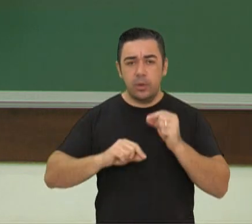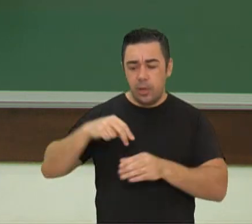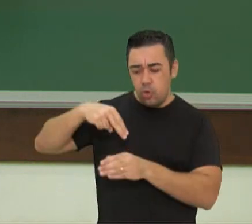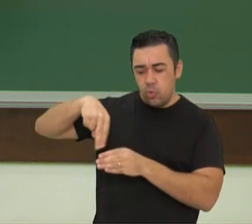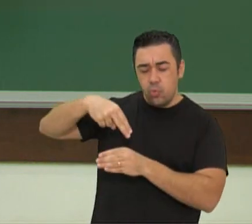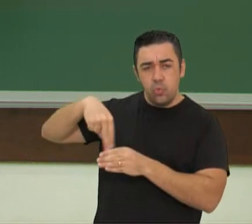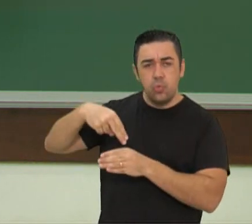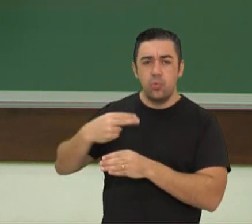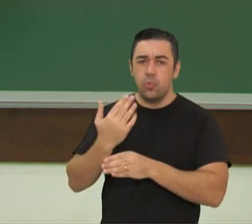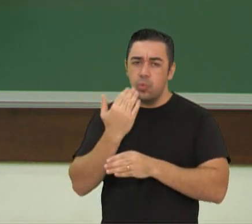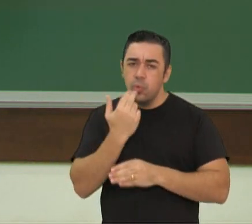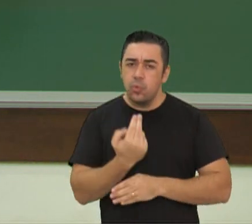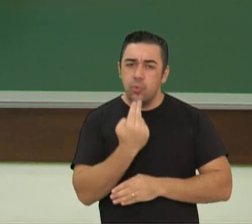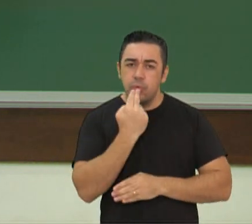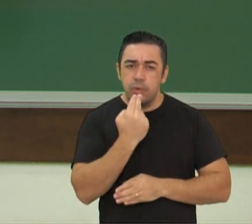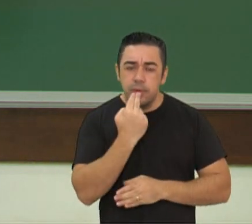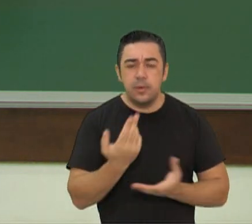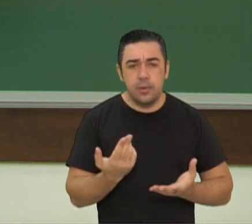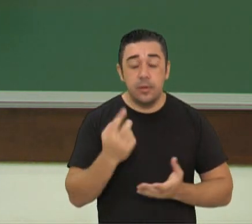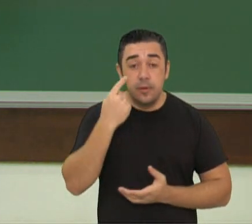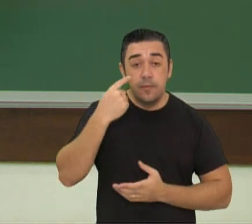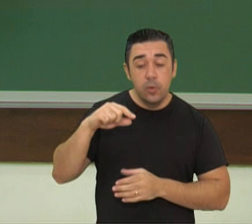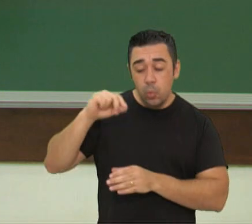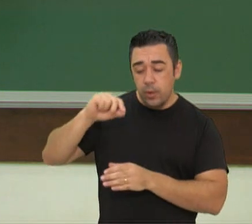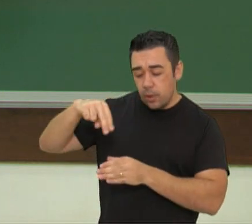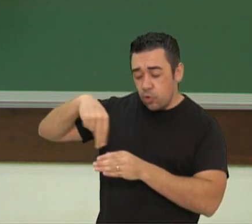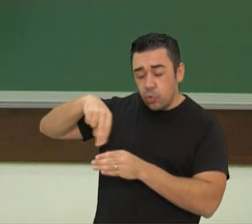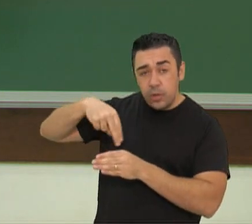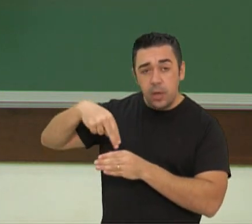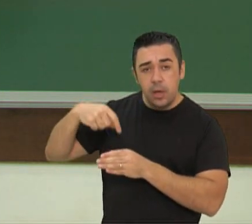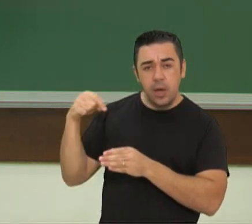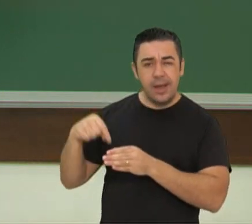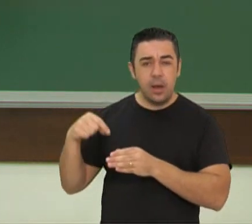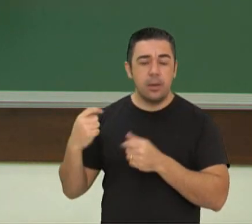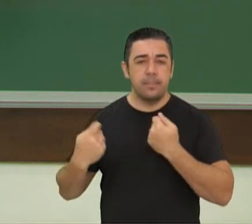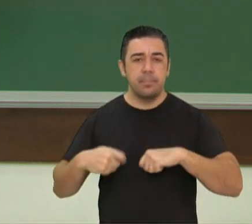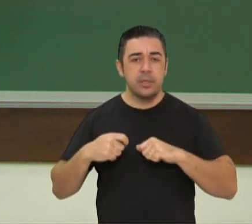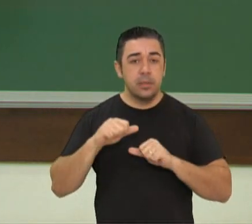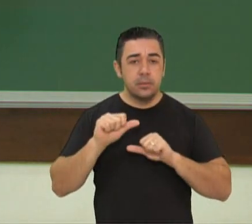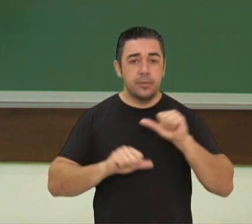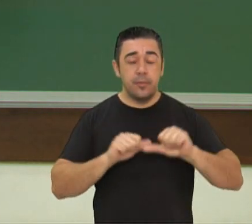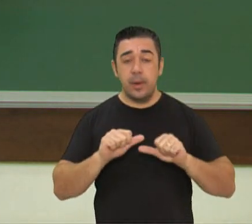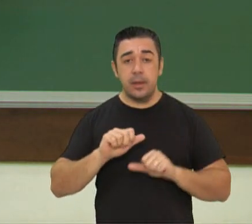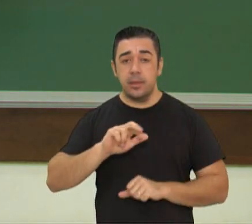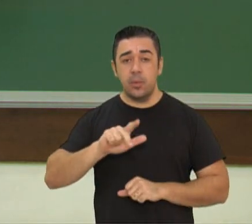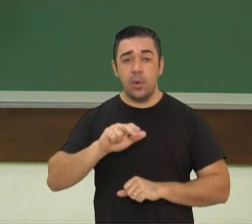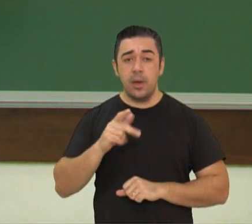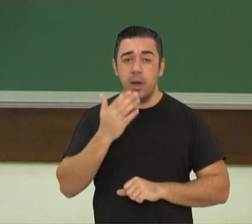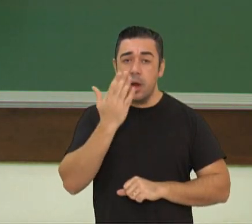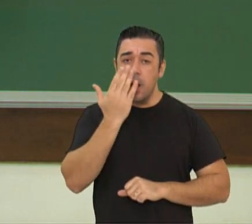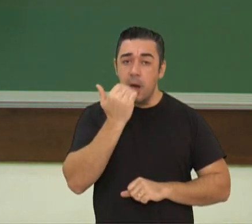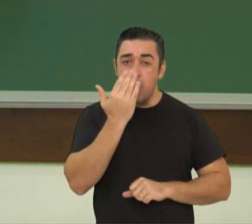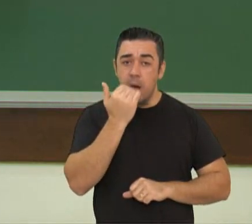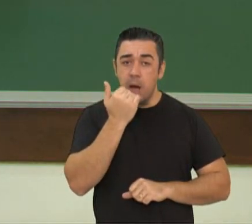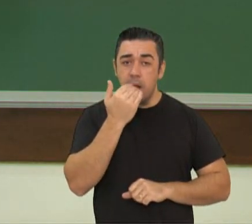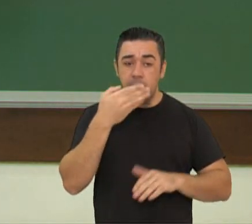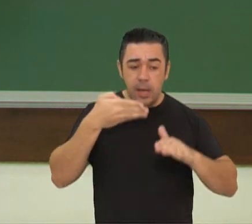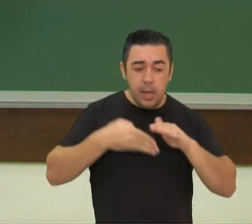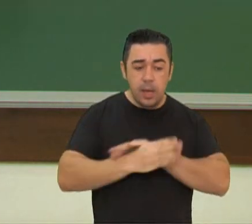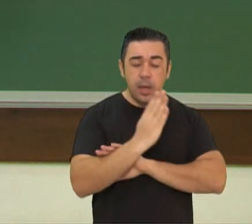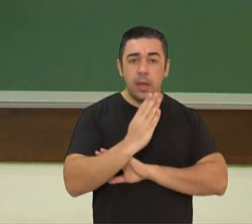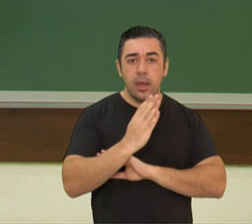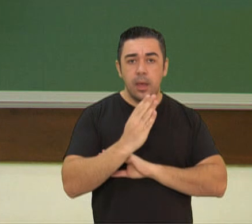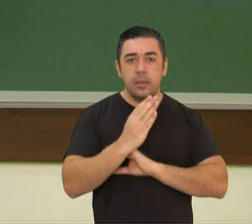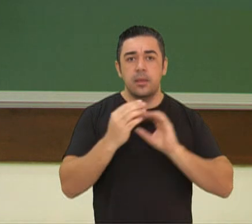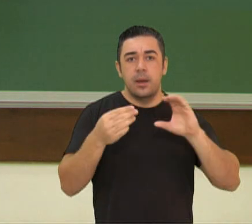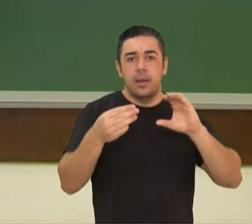nutrição, a gente viu que os nutrientes precisam ser transformados, né? Os alimentos não podem entrar nas células, são muito grandes.